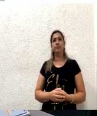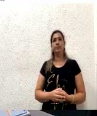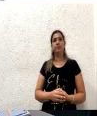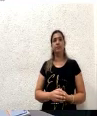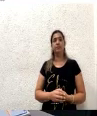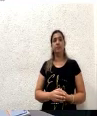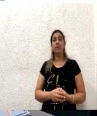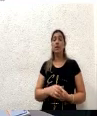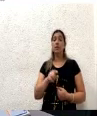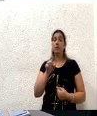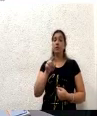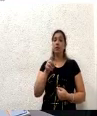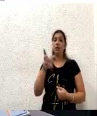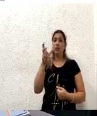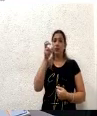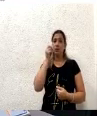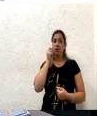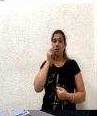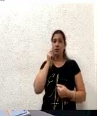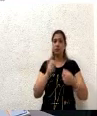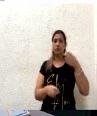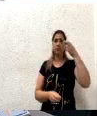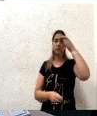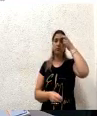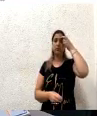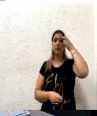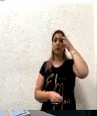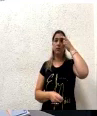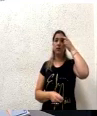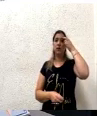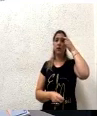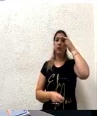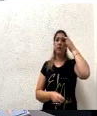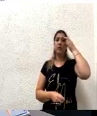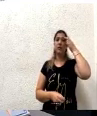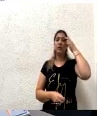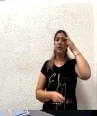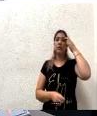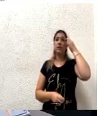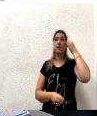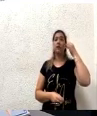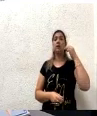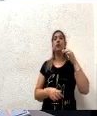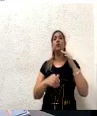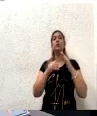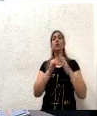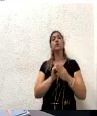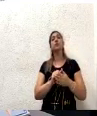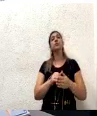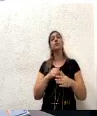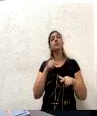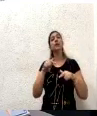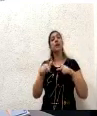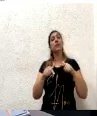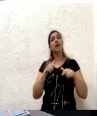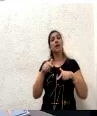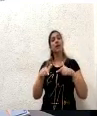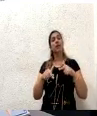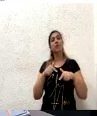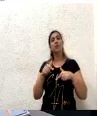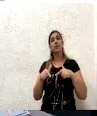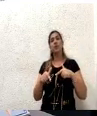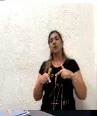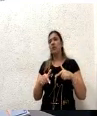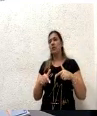Como vocês estão vendo, está sendo feito um serviço de acessibilidade